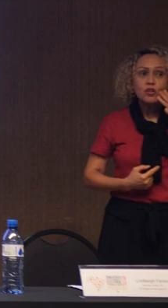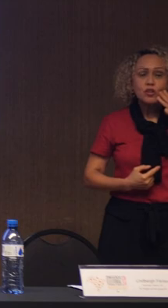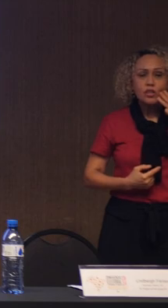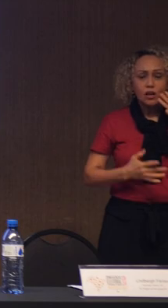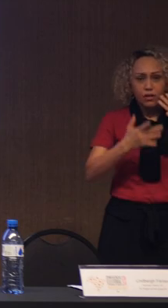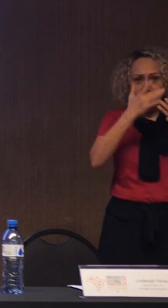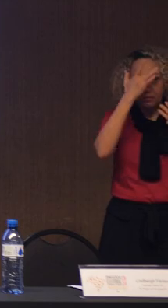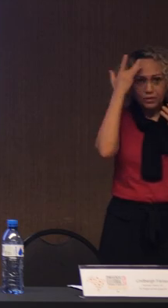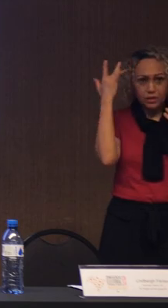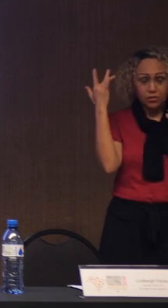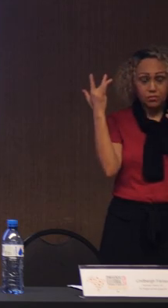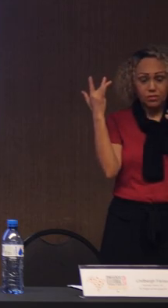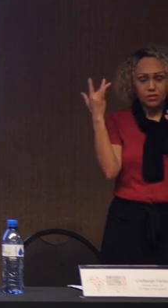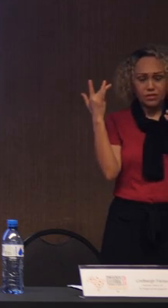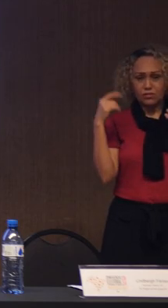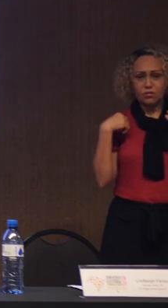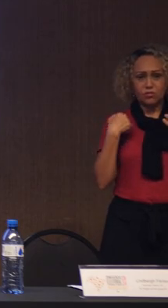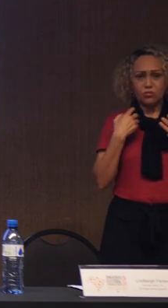precisa ter. Tá?